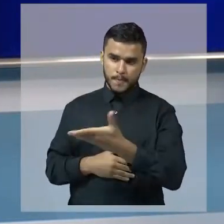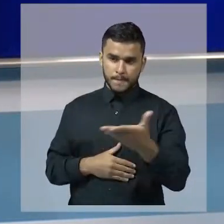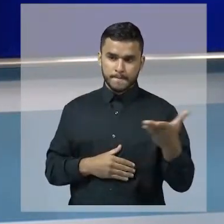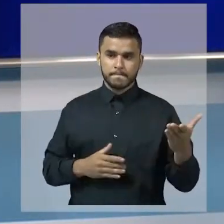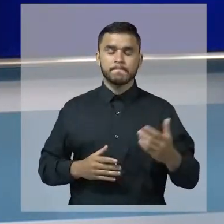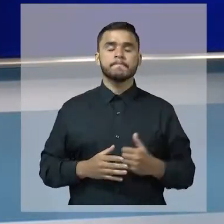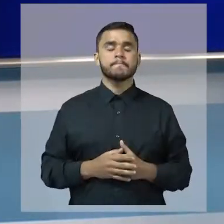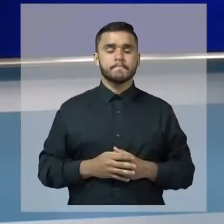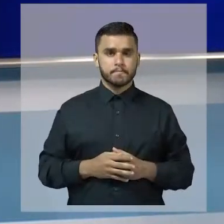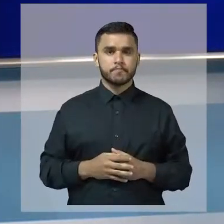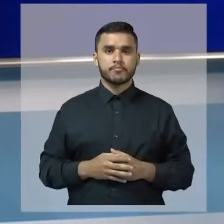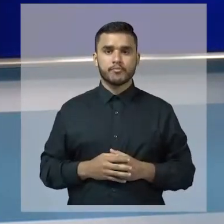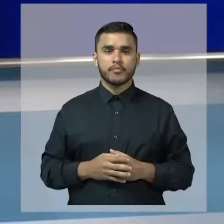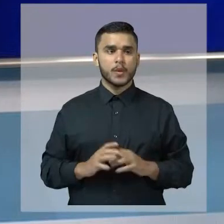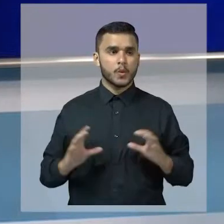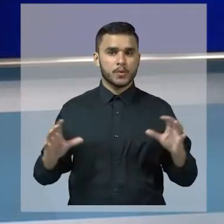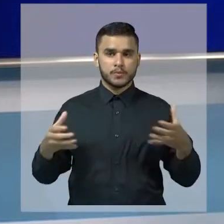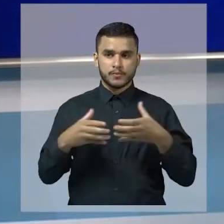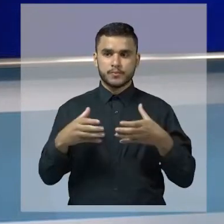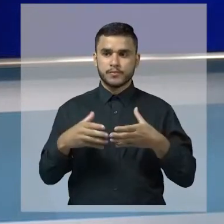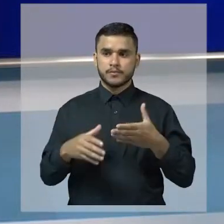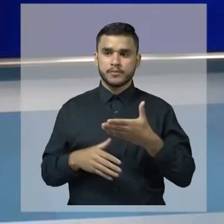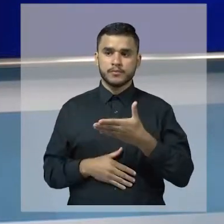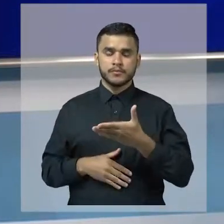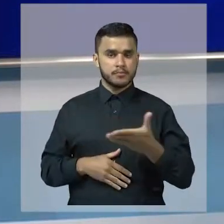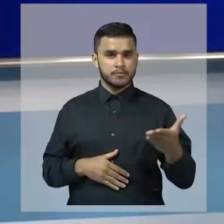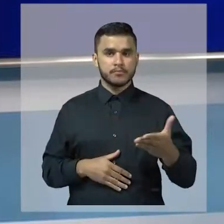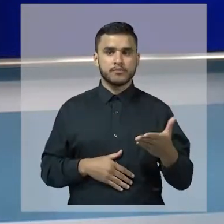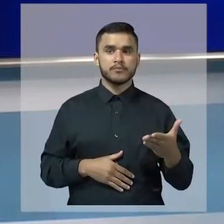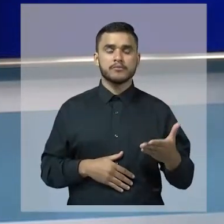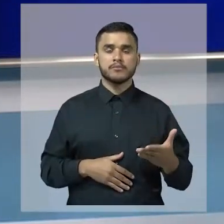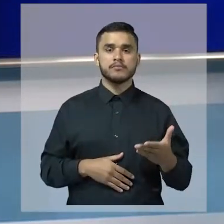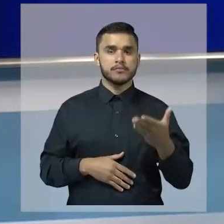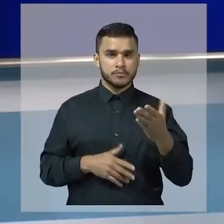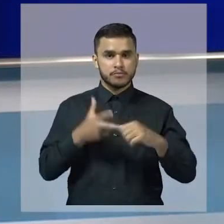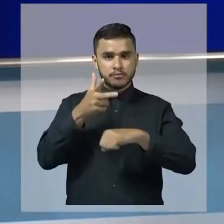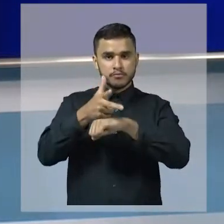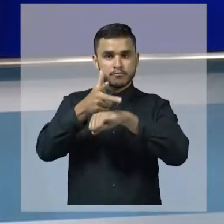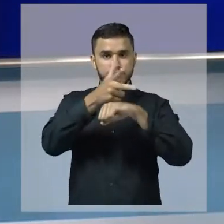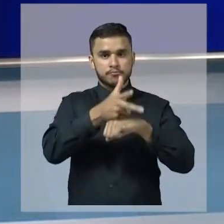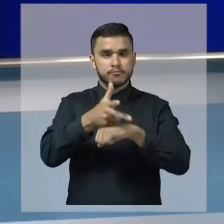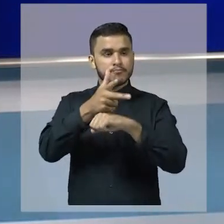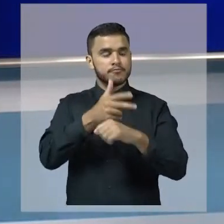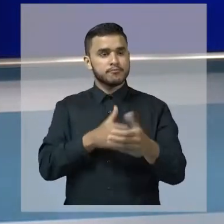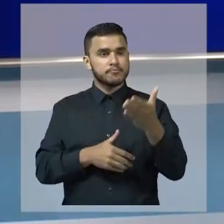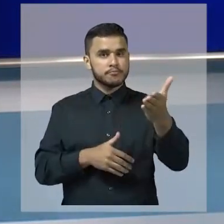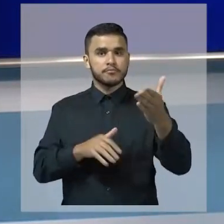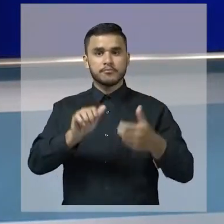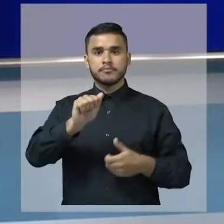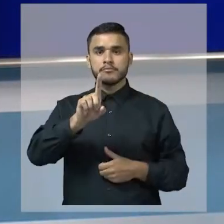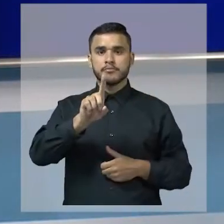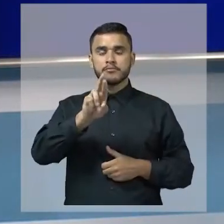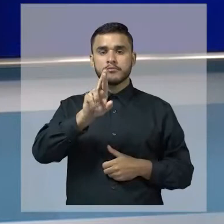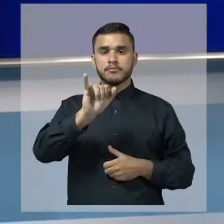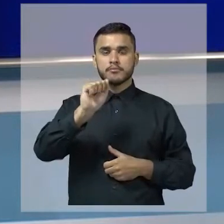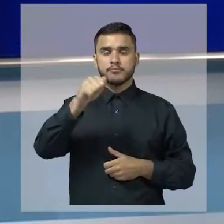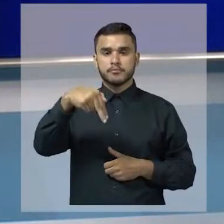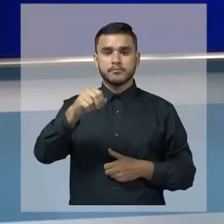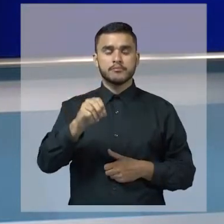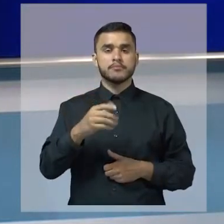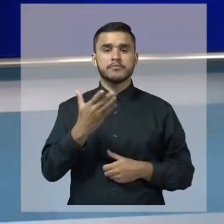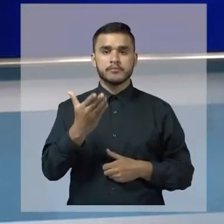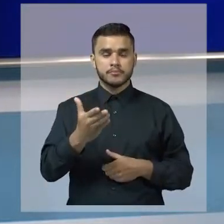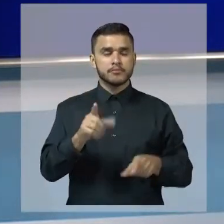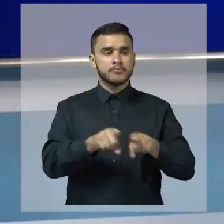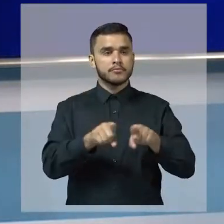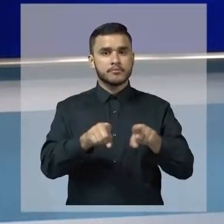nossa equipe técnica, aqui o Adriano, coordenado aqui pelo nosso Edson